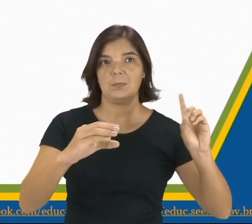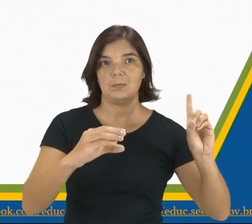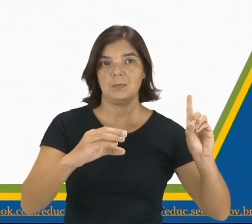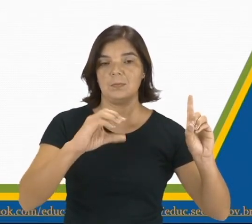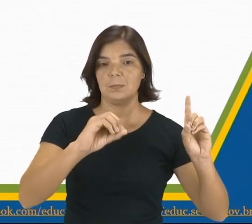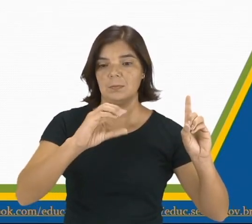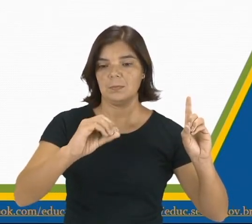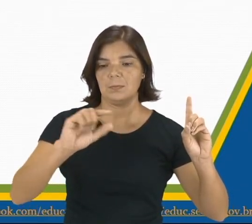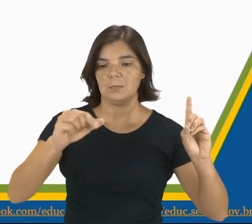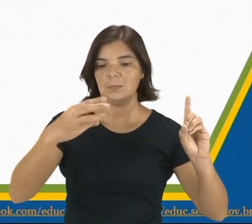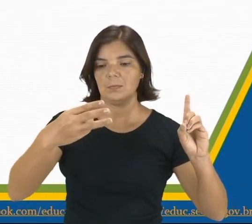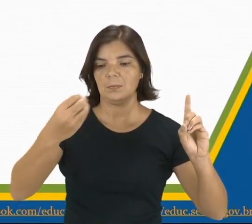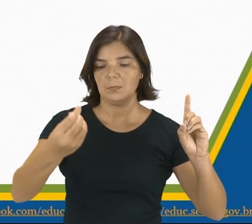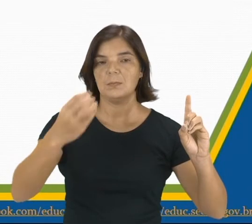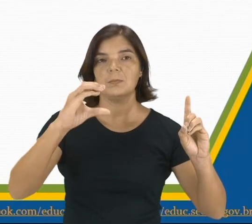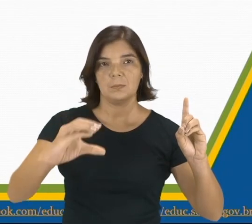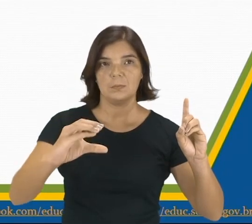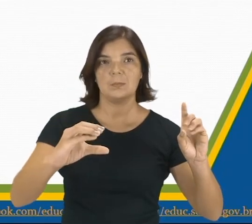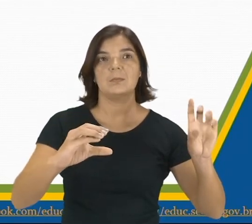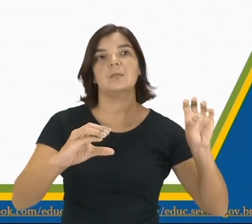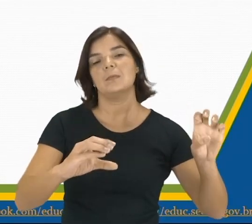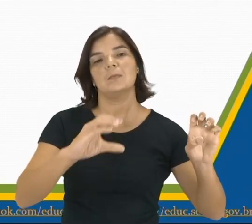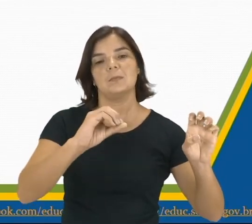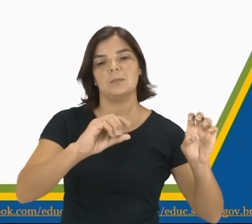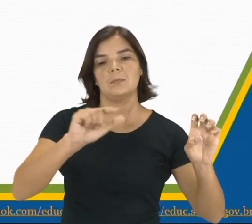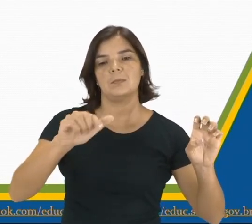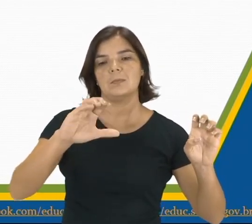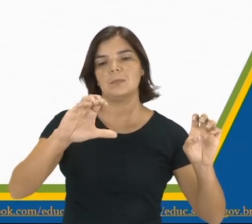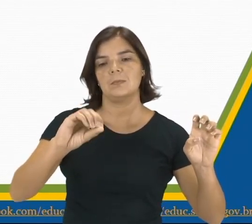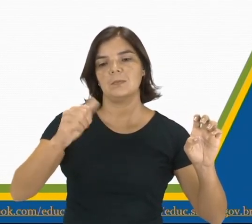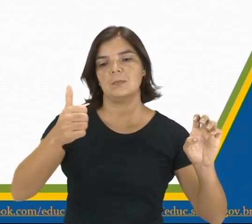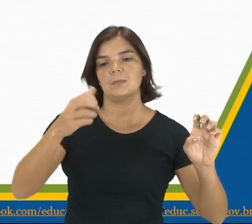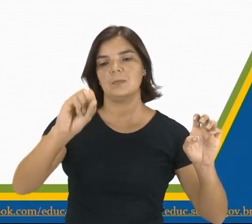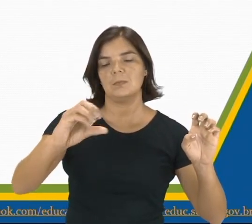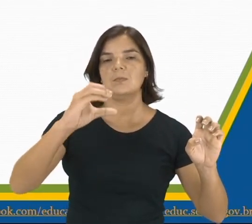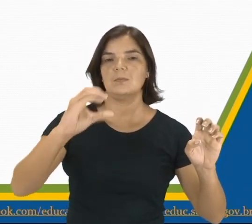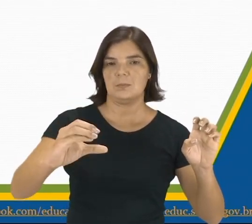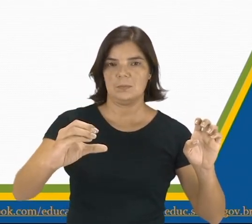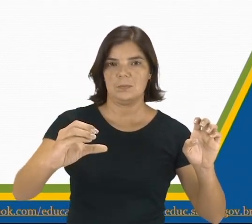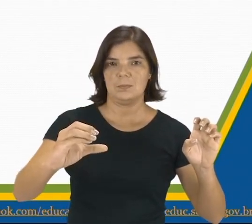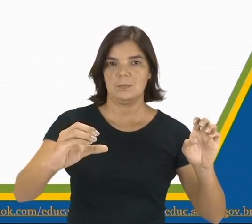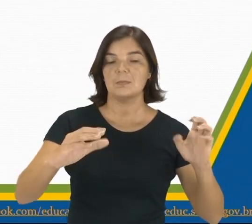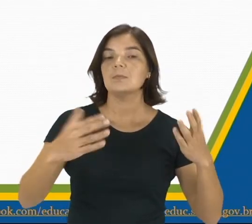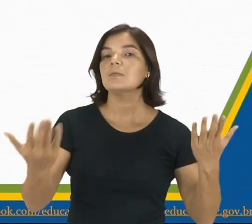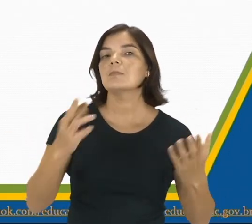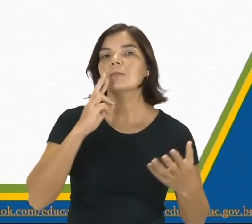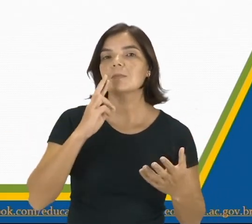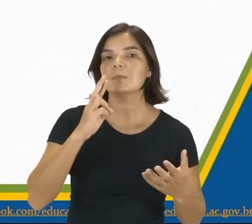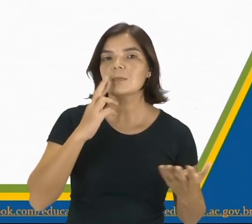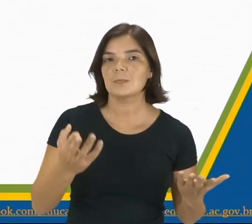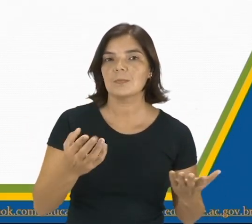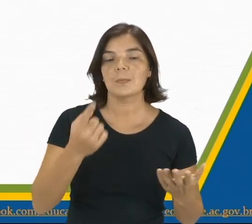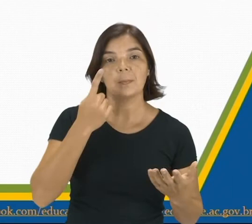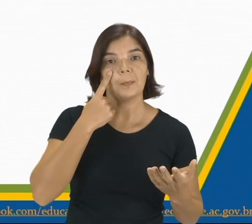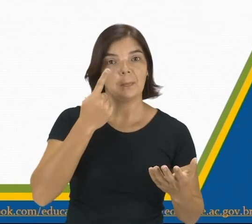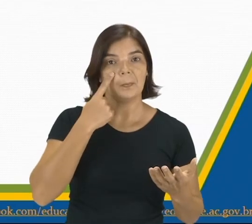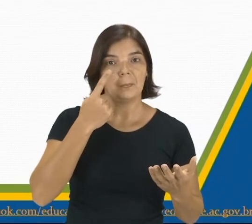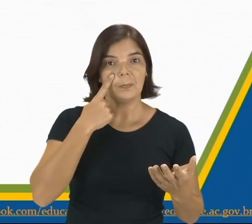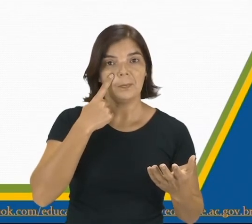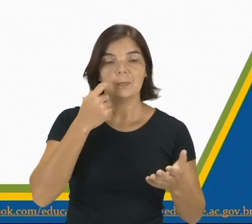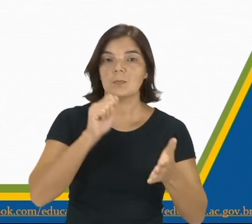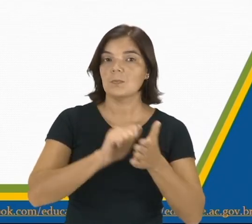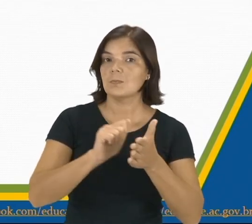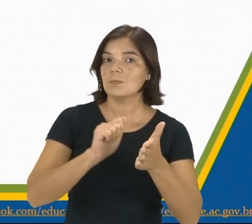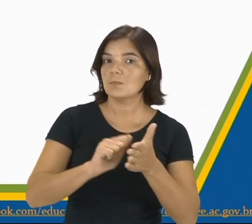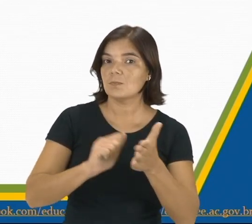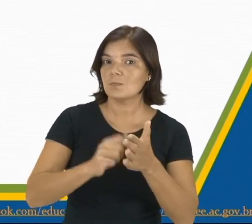letra D, 0,036 e a letra E, 0,018 coulombs. Notem na questão, por favor,